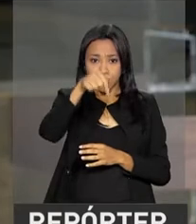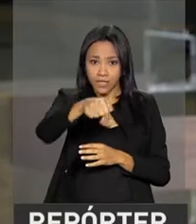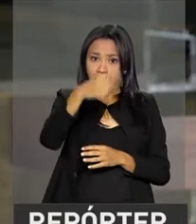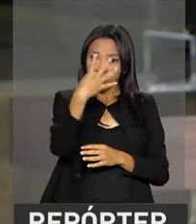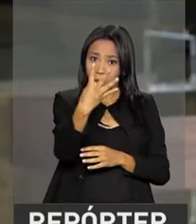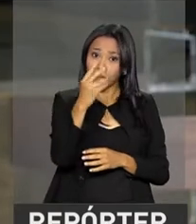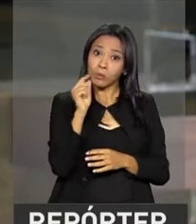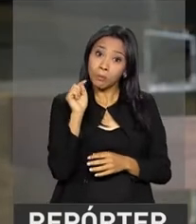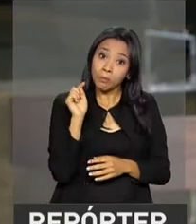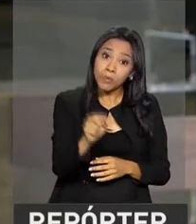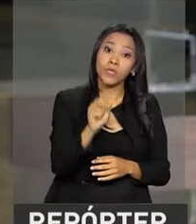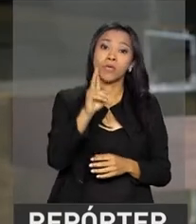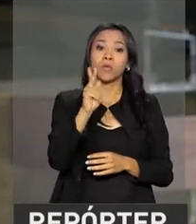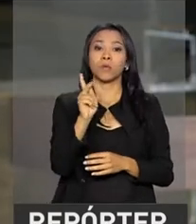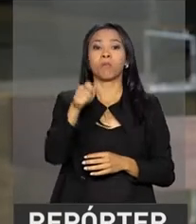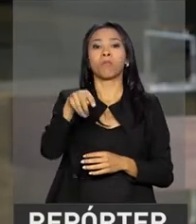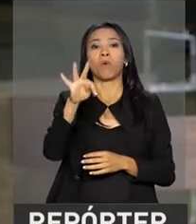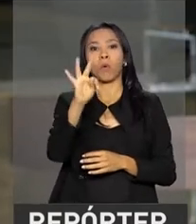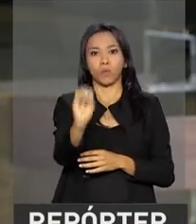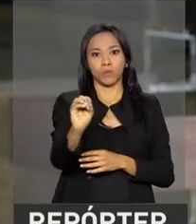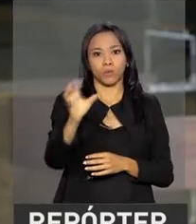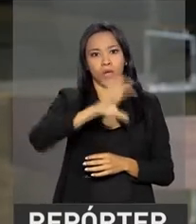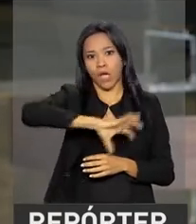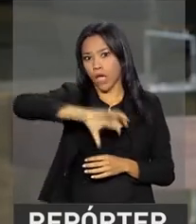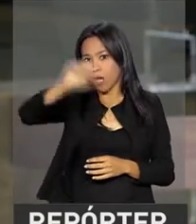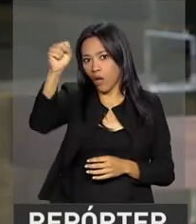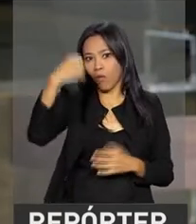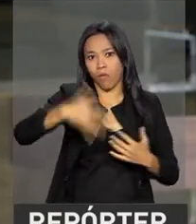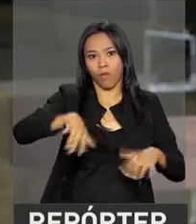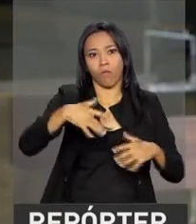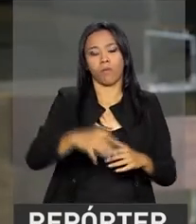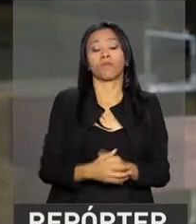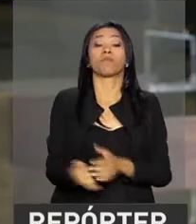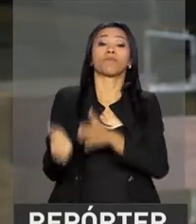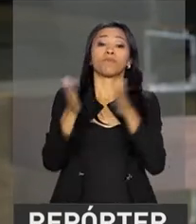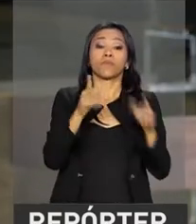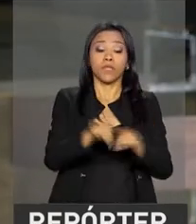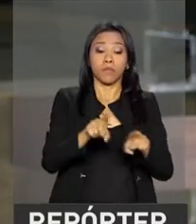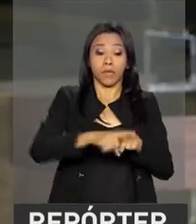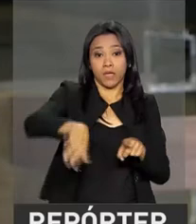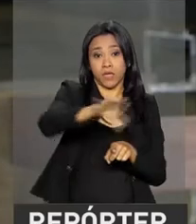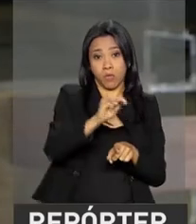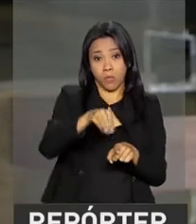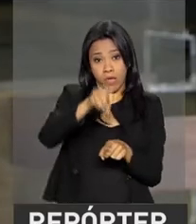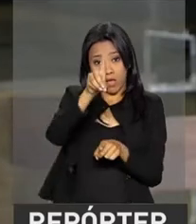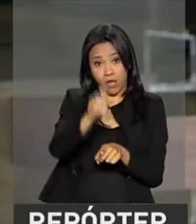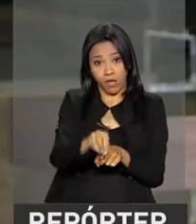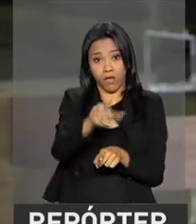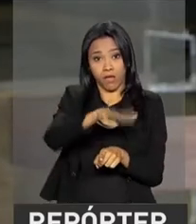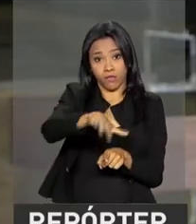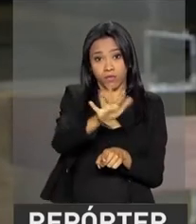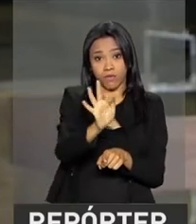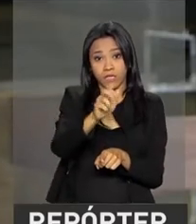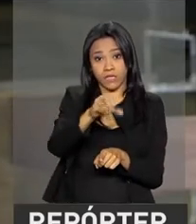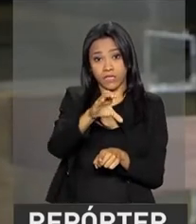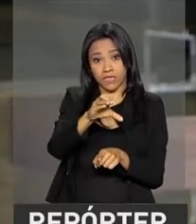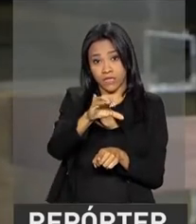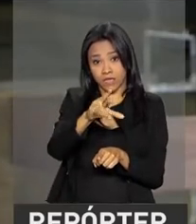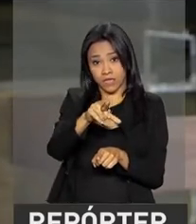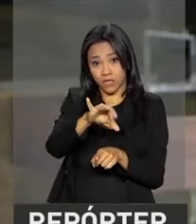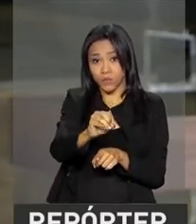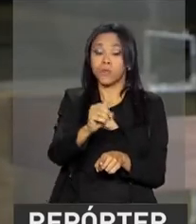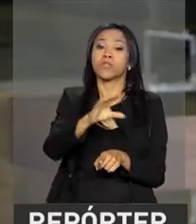um recorde histórico. O mercado financeiro também aumentou a projeção de crescimento da economia brasileira para esse ano, passando